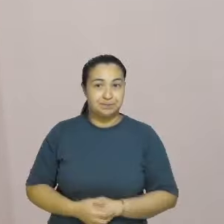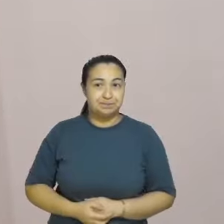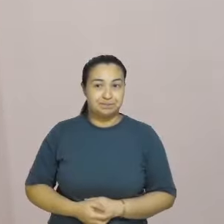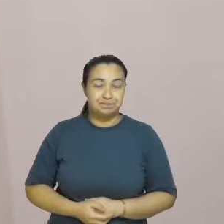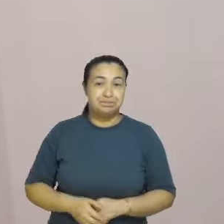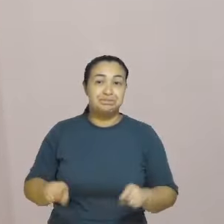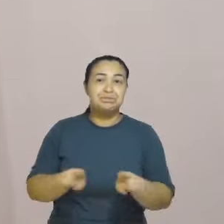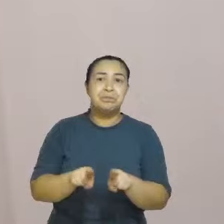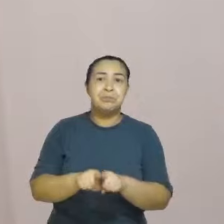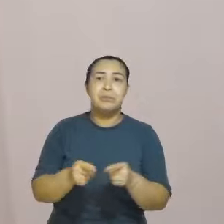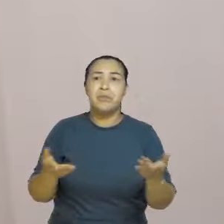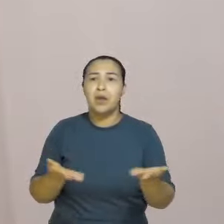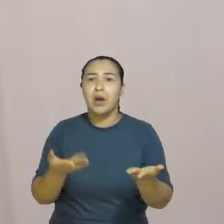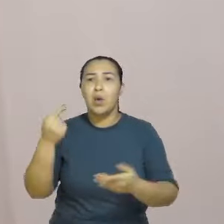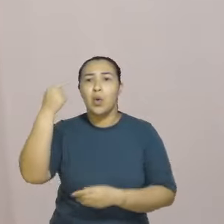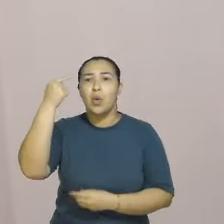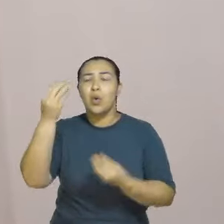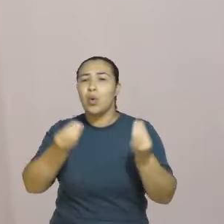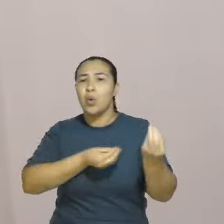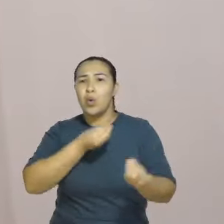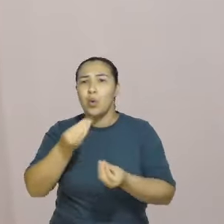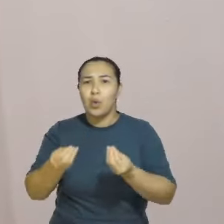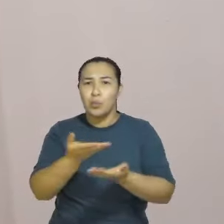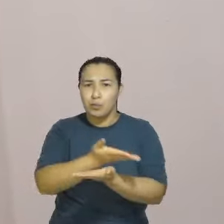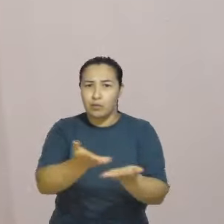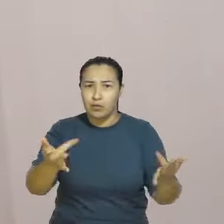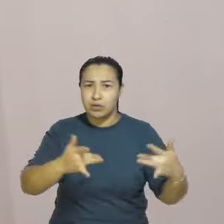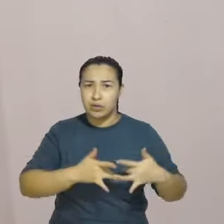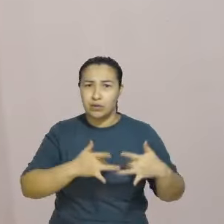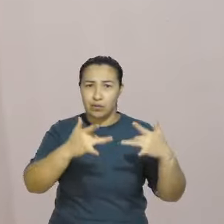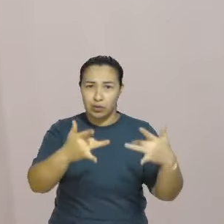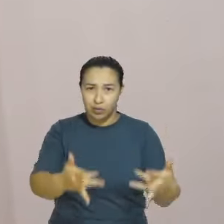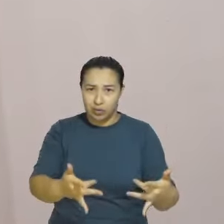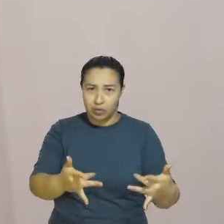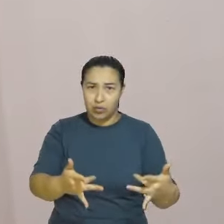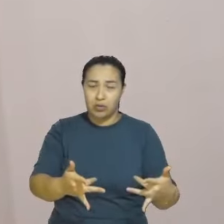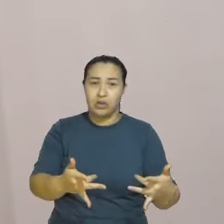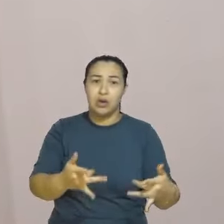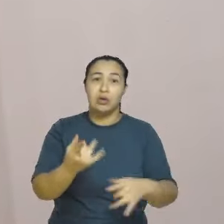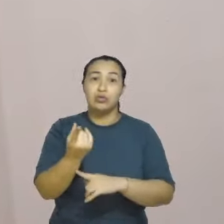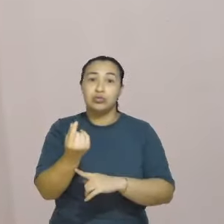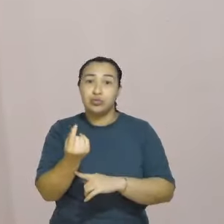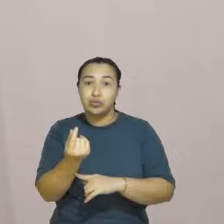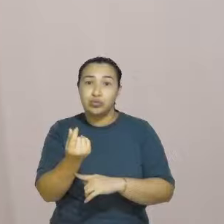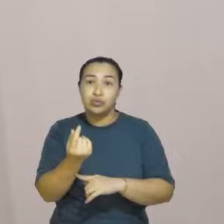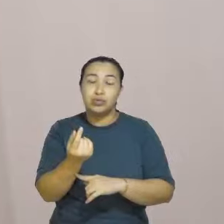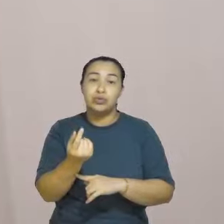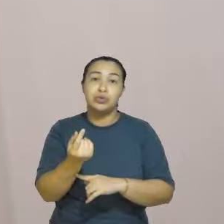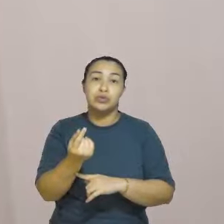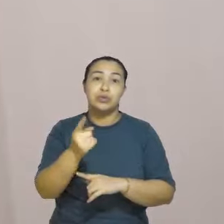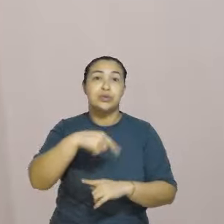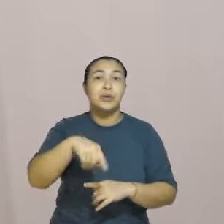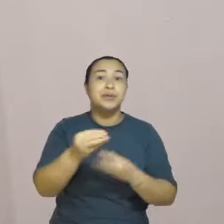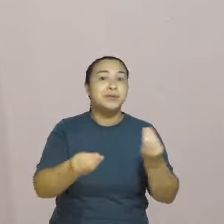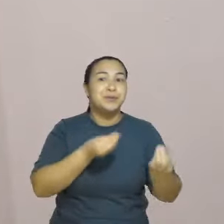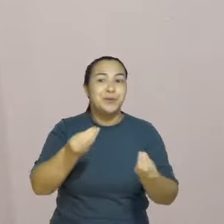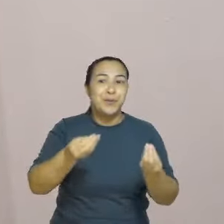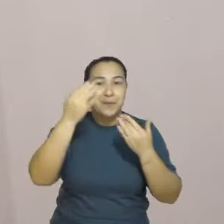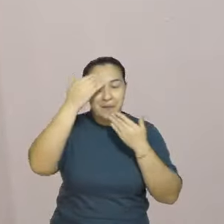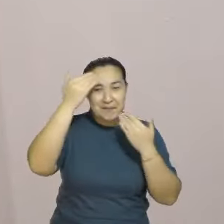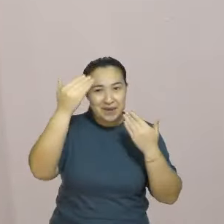agora, nesse momento, dentro do voluntariado, a moeda que funciona é o muito obrigado, que bom que